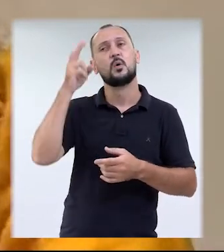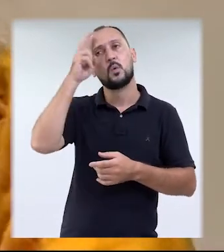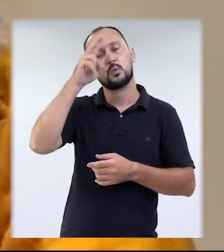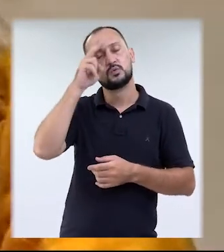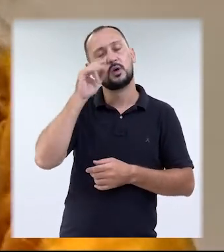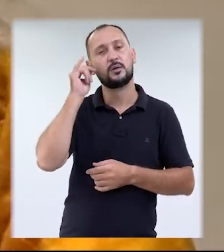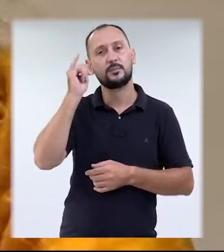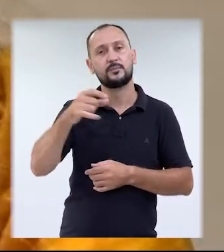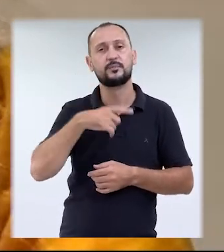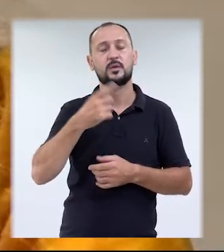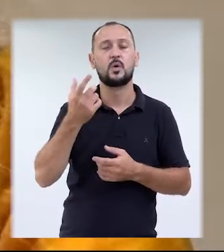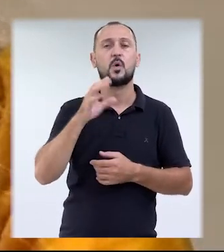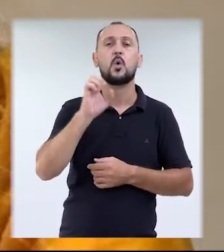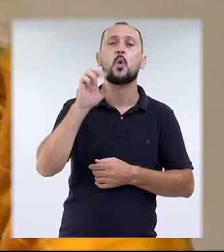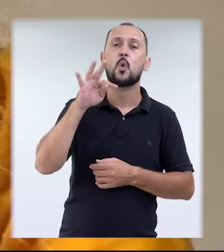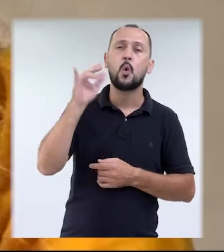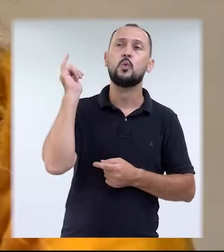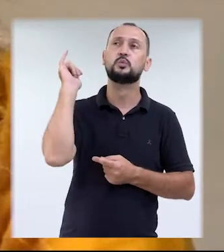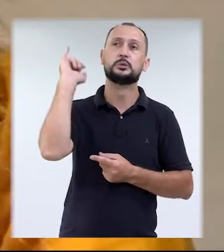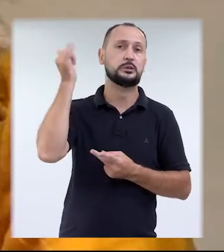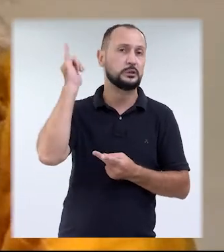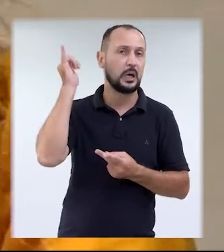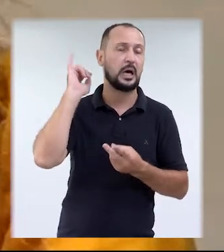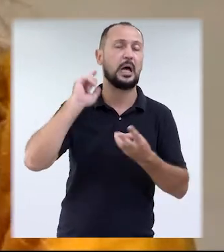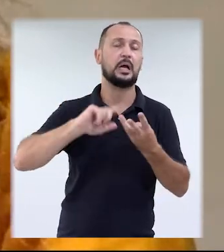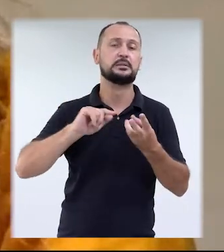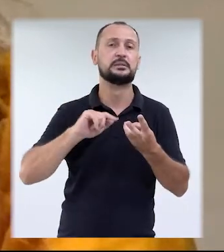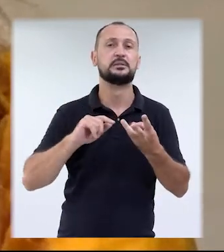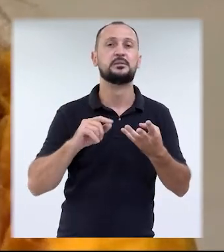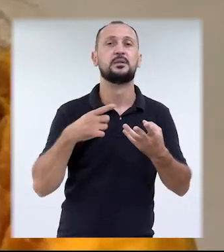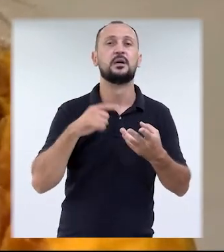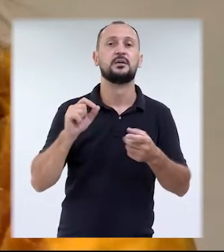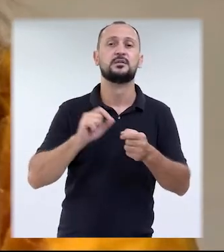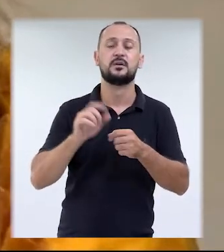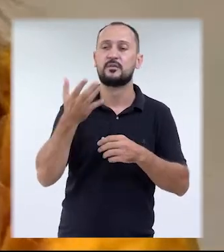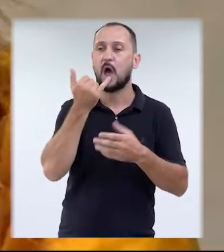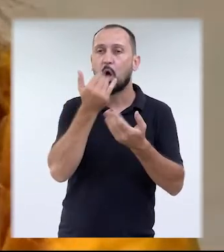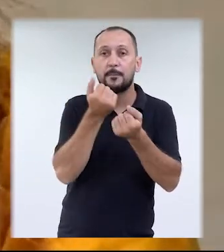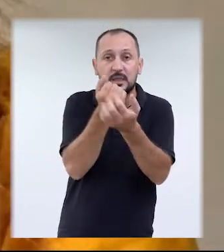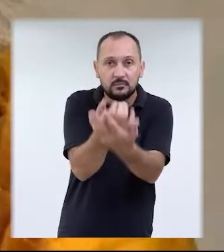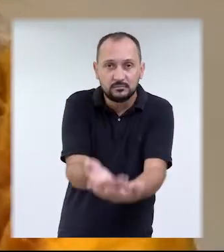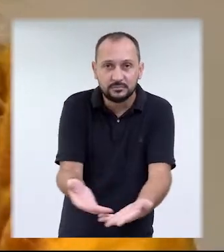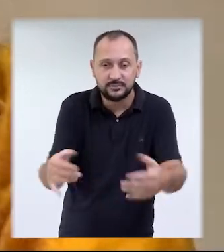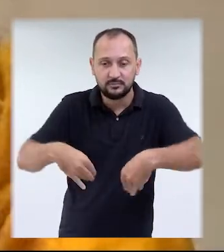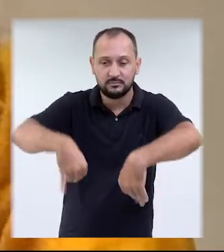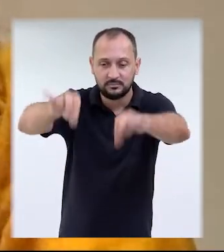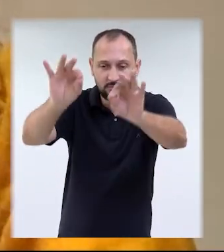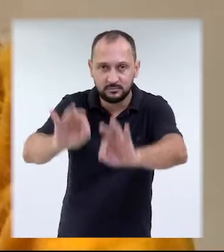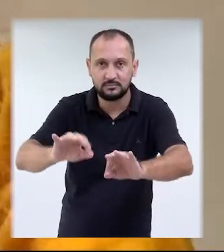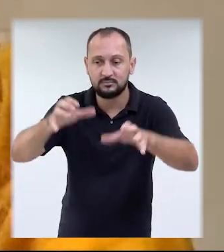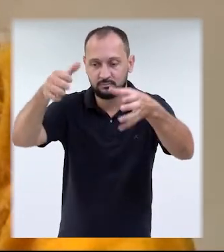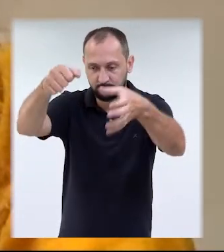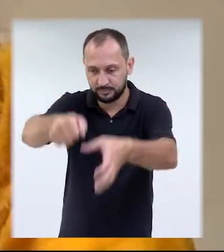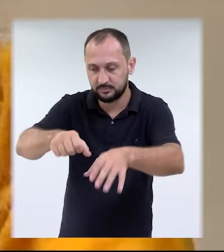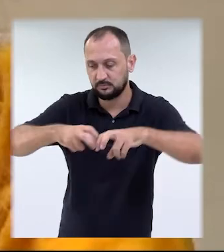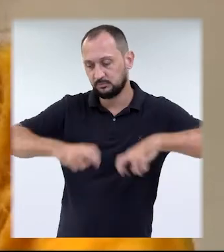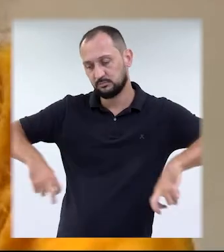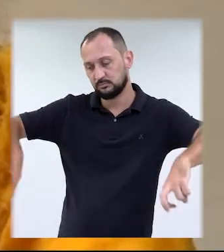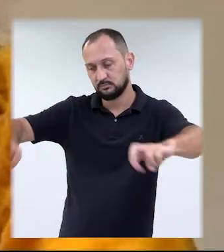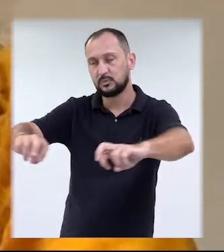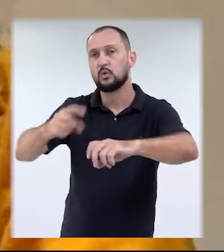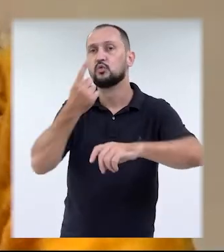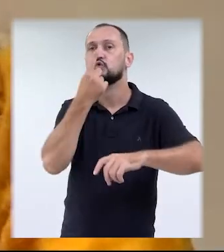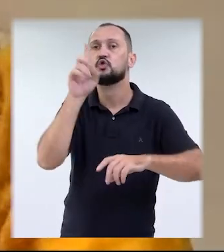com histórias. Eu levava contos, histórias para elas. A gente fazia um piquenique, né? Uma vez, né, por